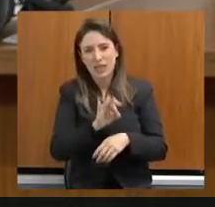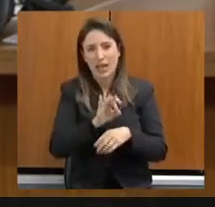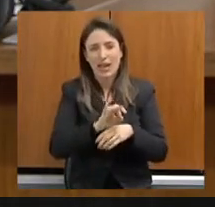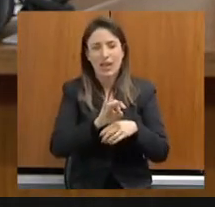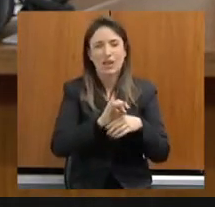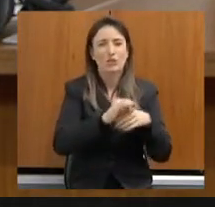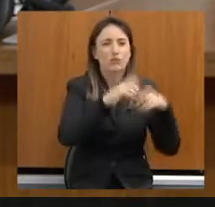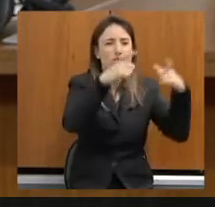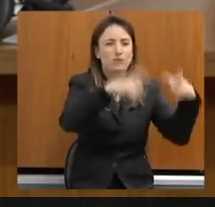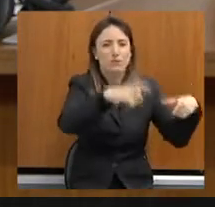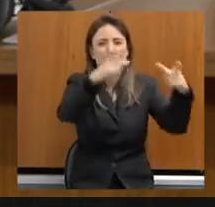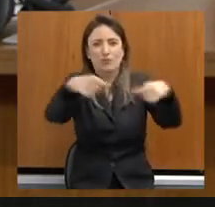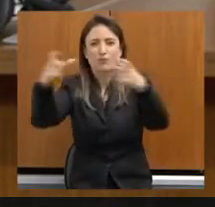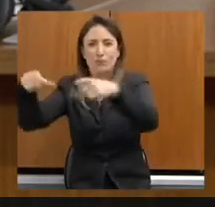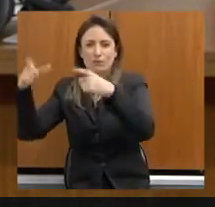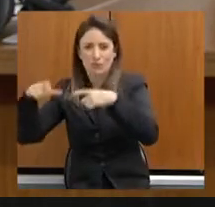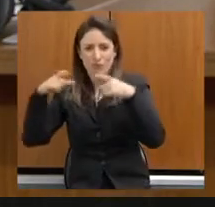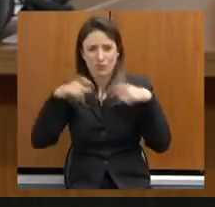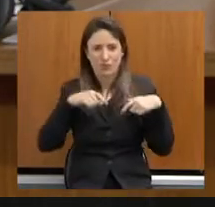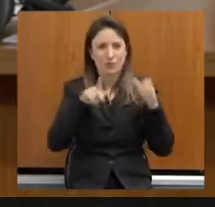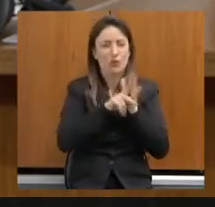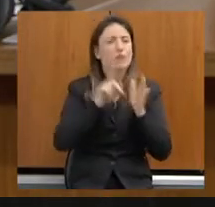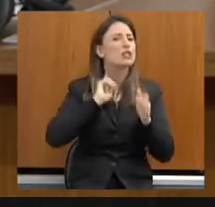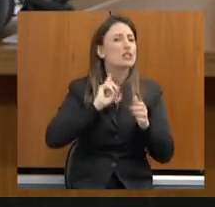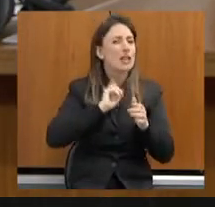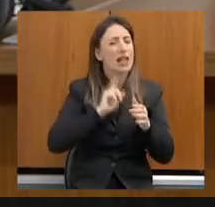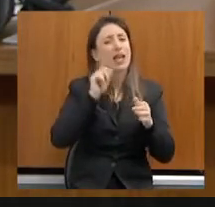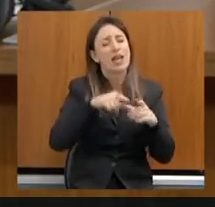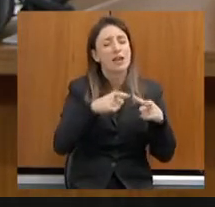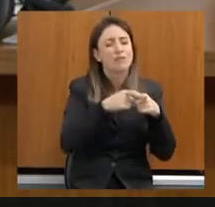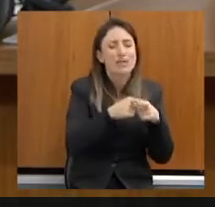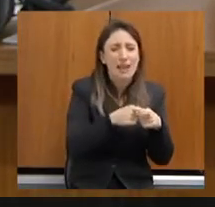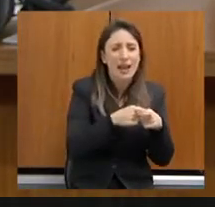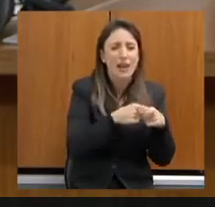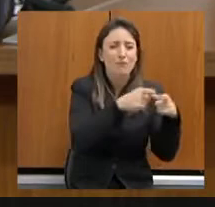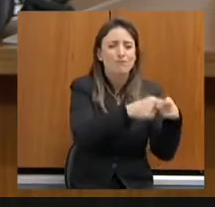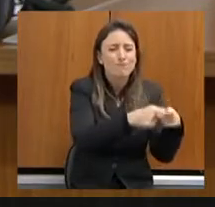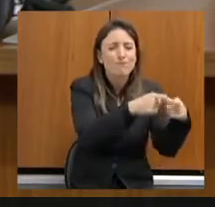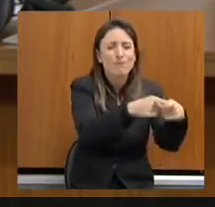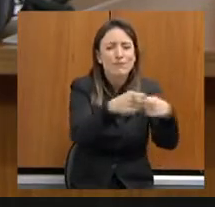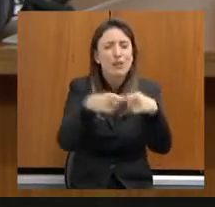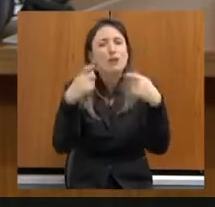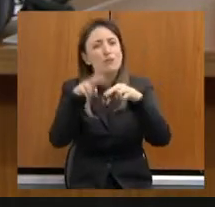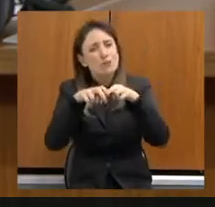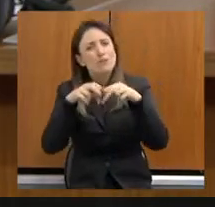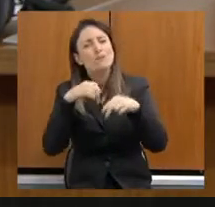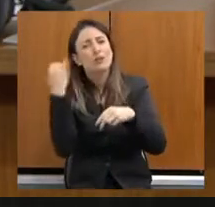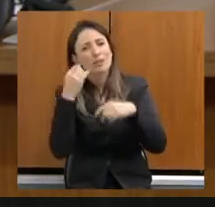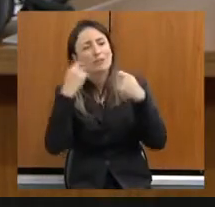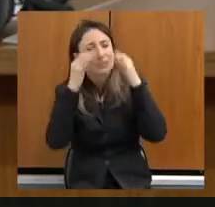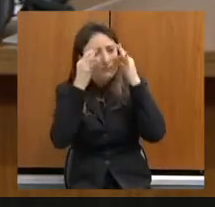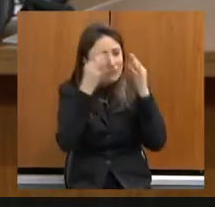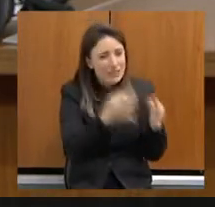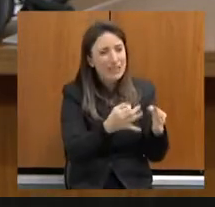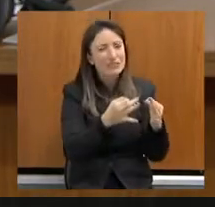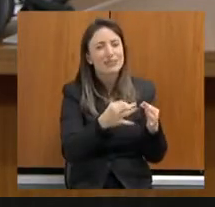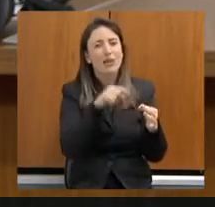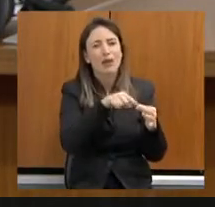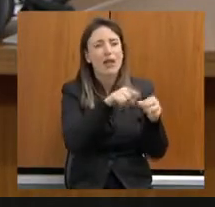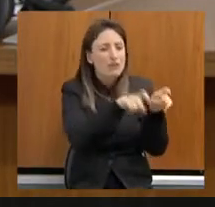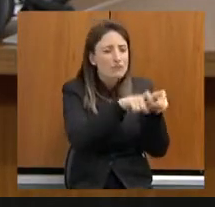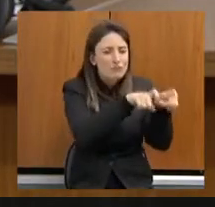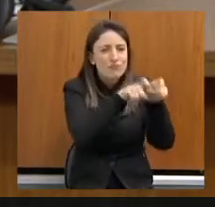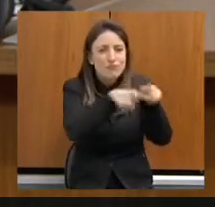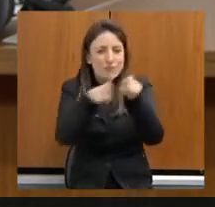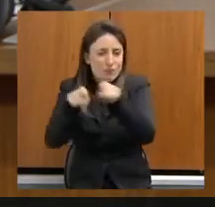em Minas Gerais São pequenas propriedades a gente tem que olhar cada vez mais por isso que os pontos poderão observar que as